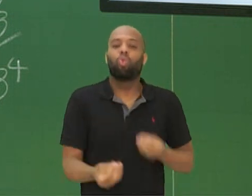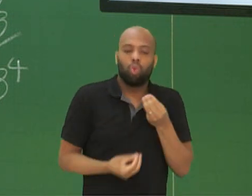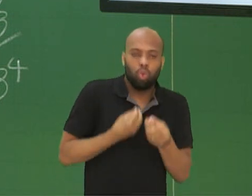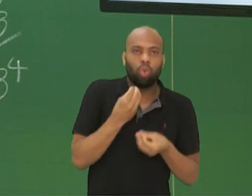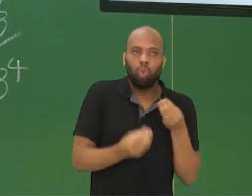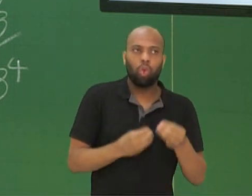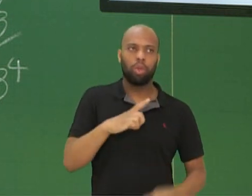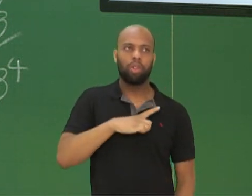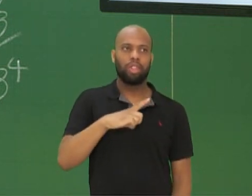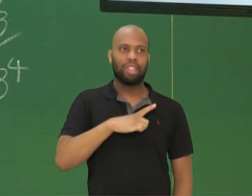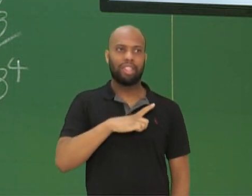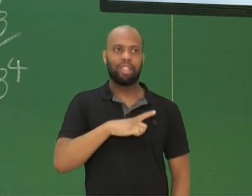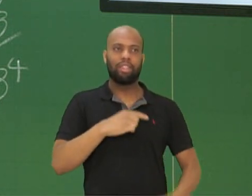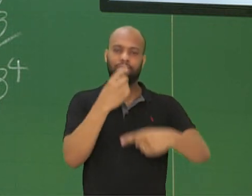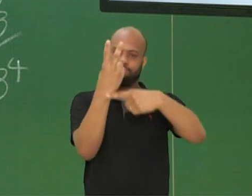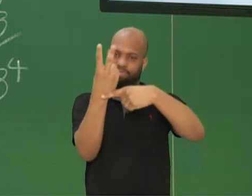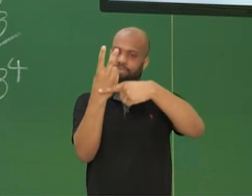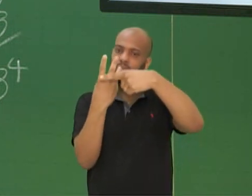elevado a N.